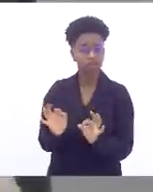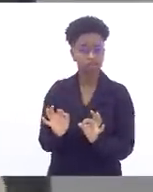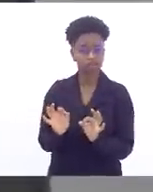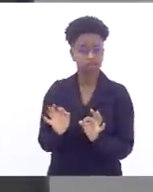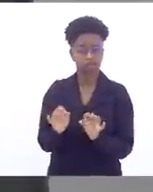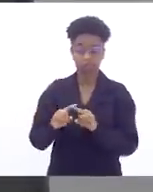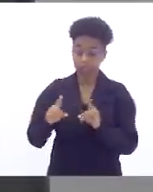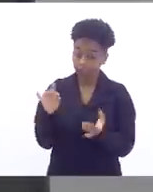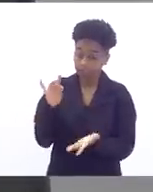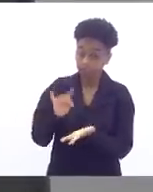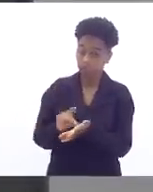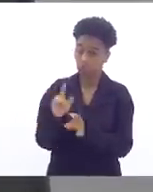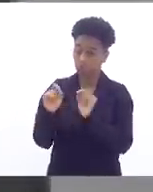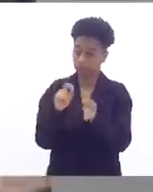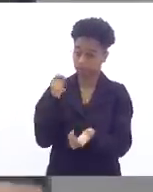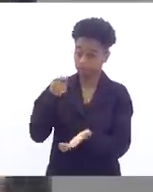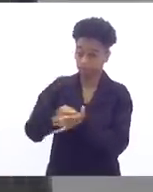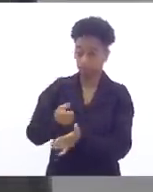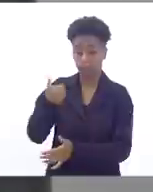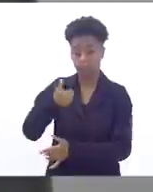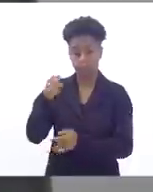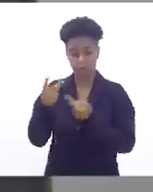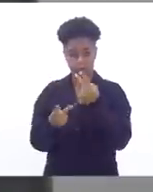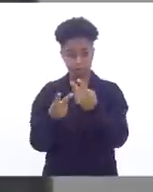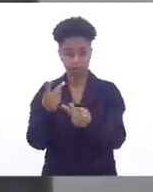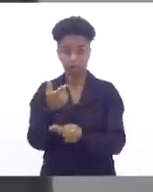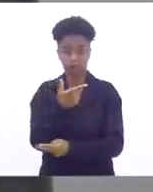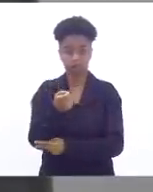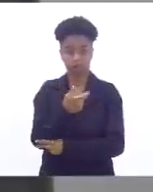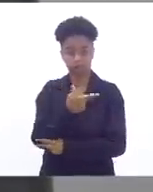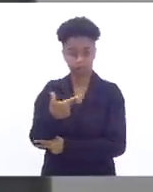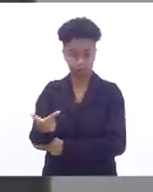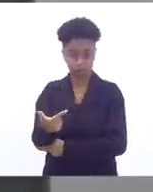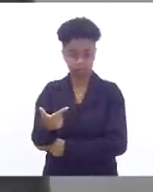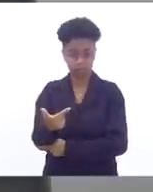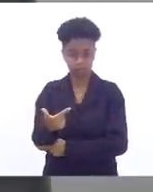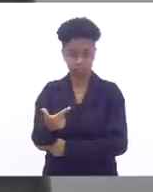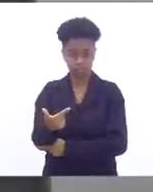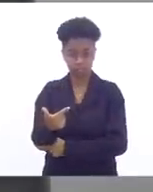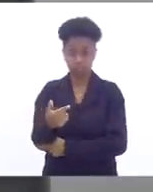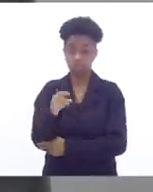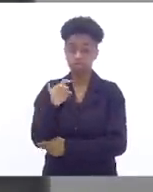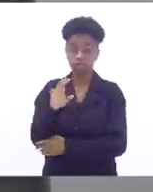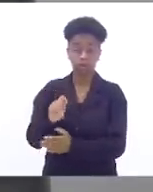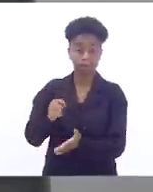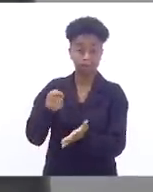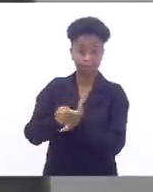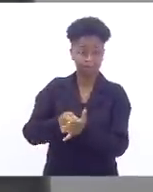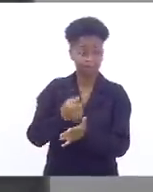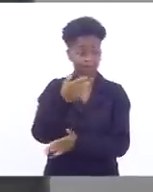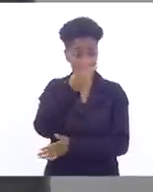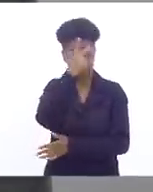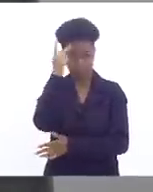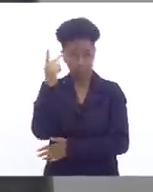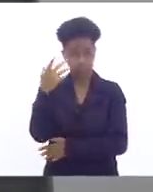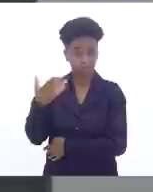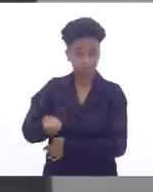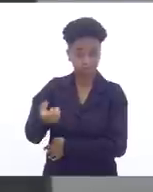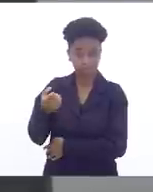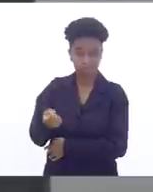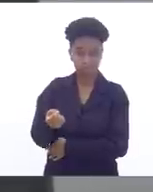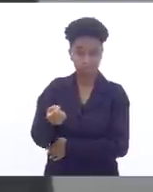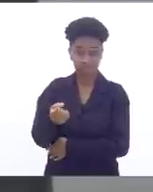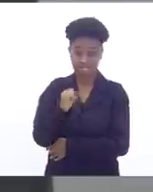fato é que o que foi pago no primeiro bimestre de 2022 vai ser pago para os pensionistas numa